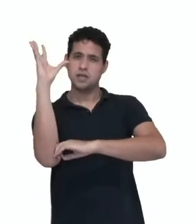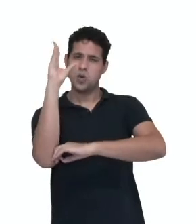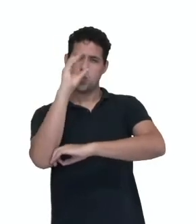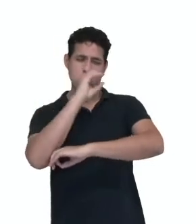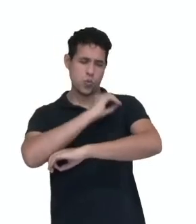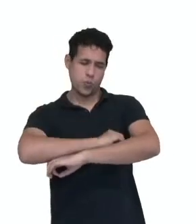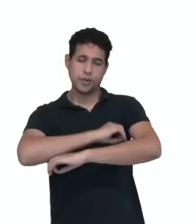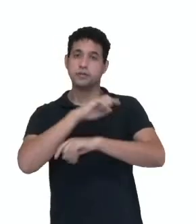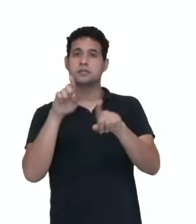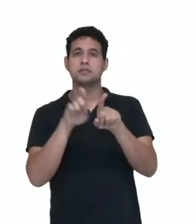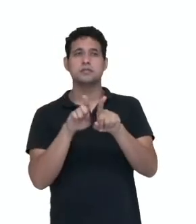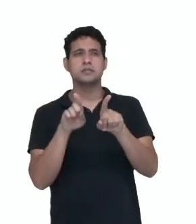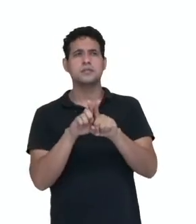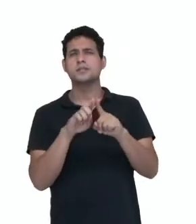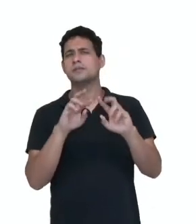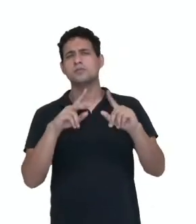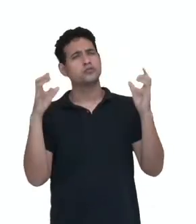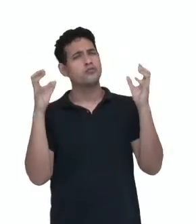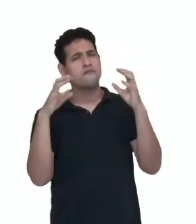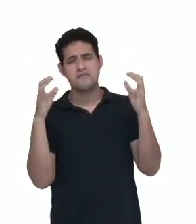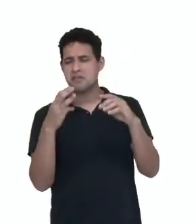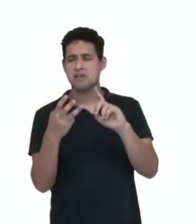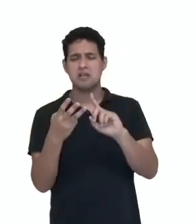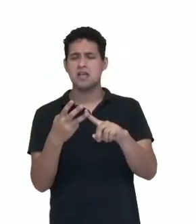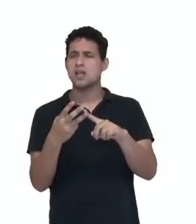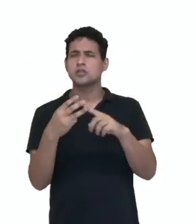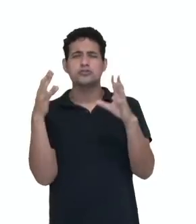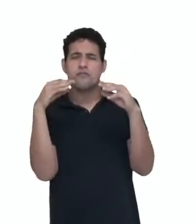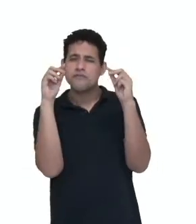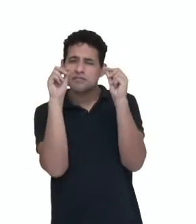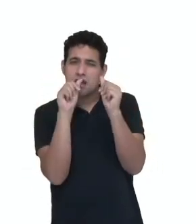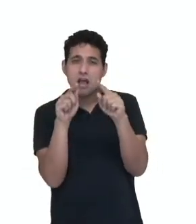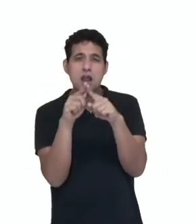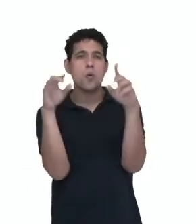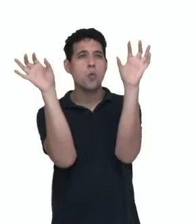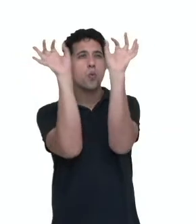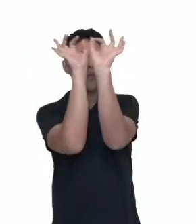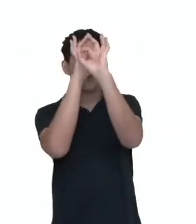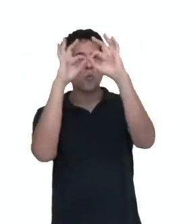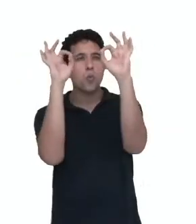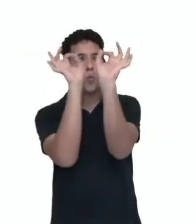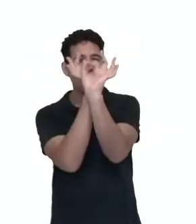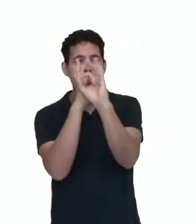anochecer, granizar, llover, lloviznar, nevar,